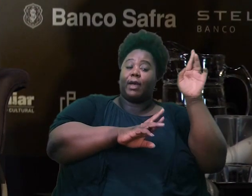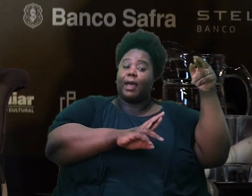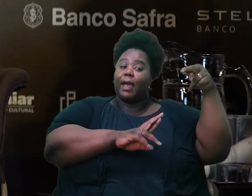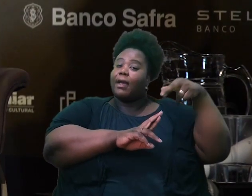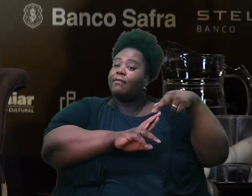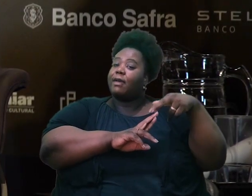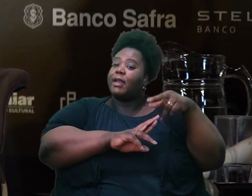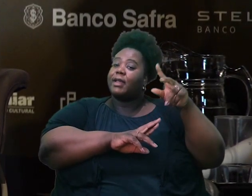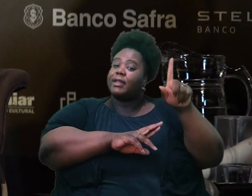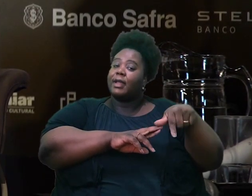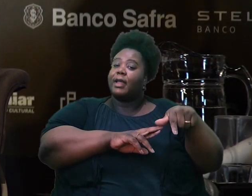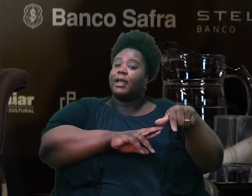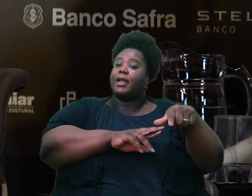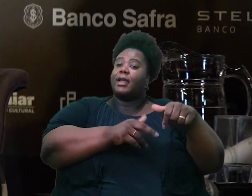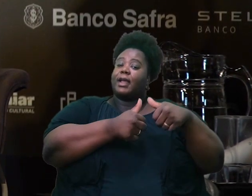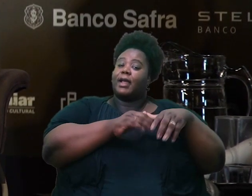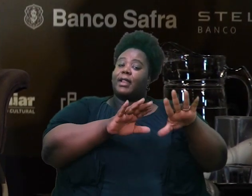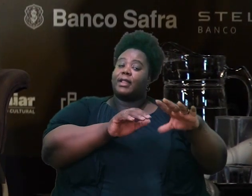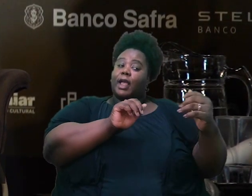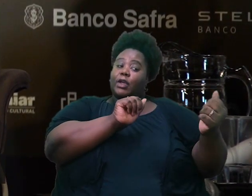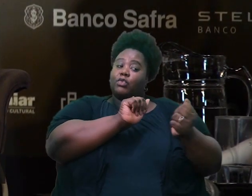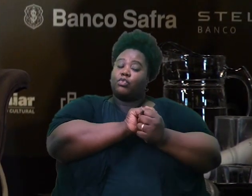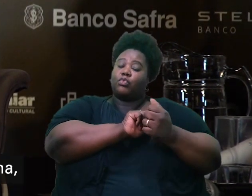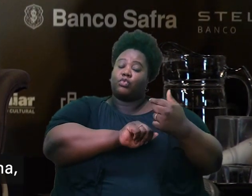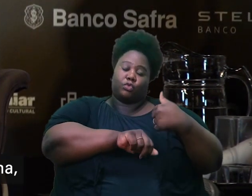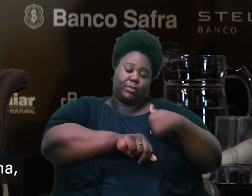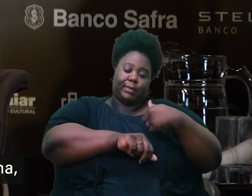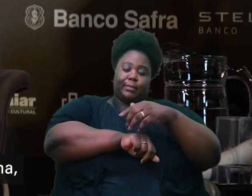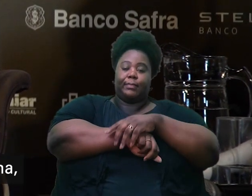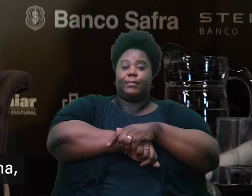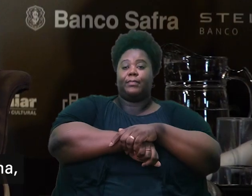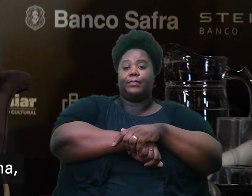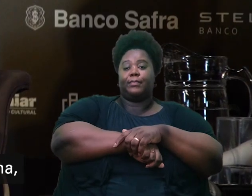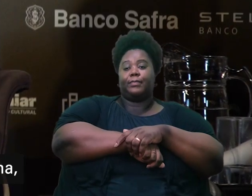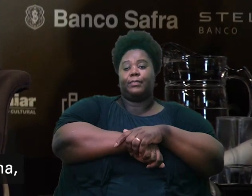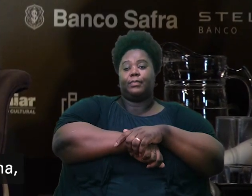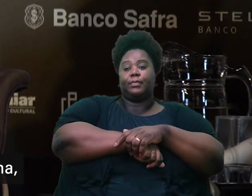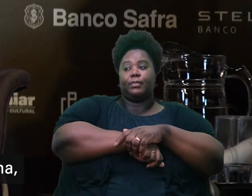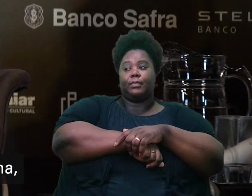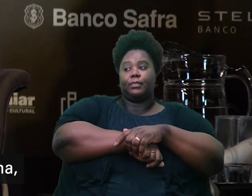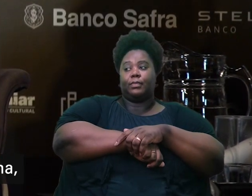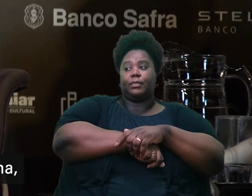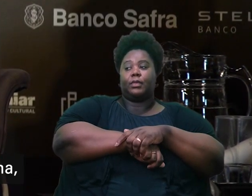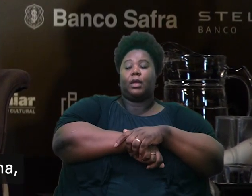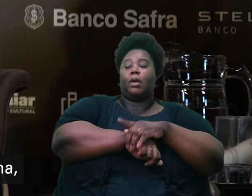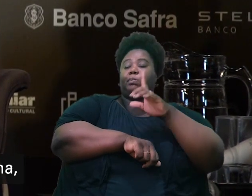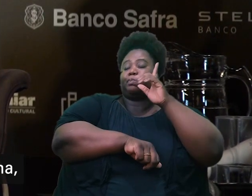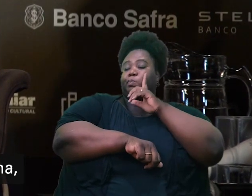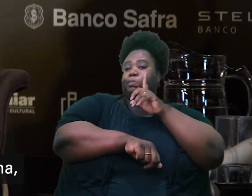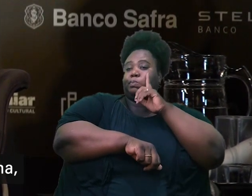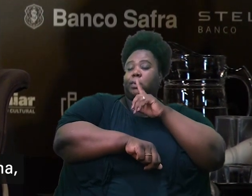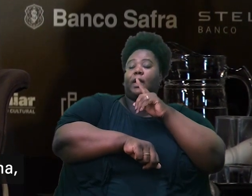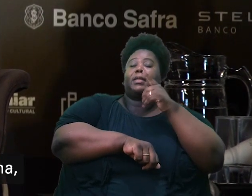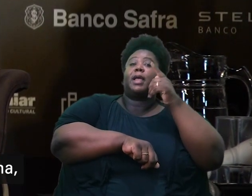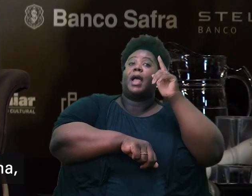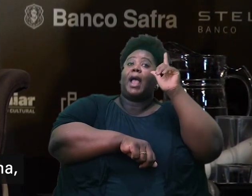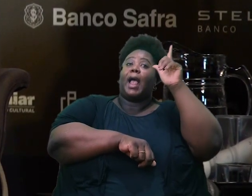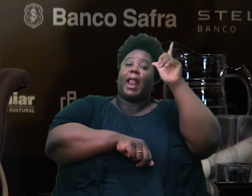referência, ela está comigo. Isso seja Estados Unidos,